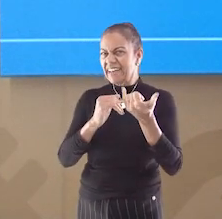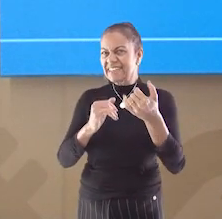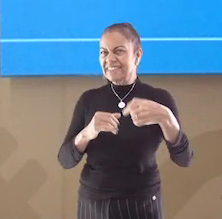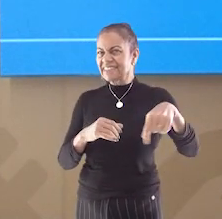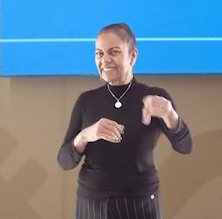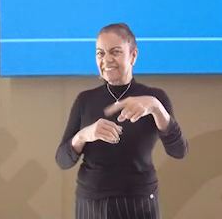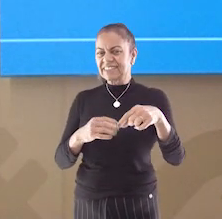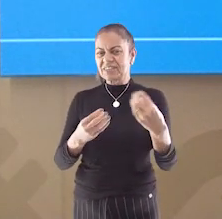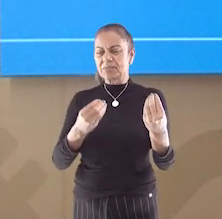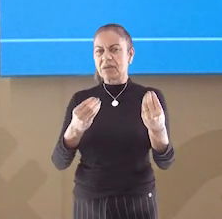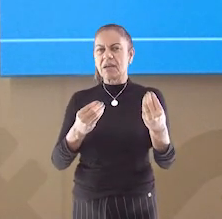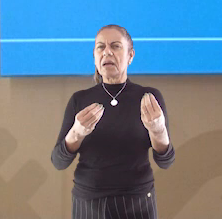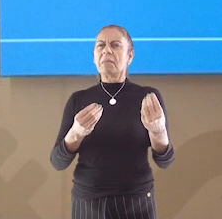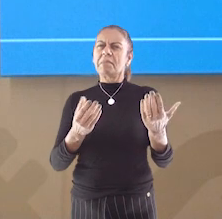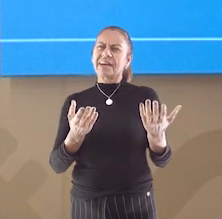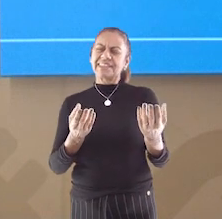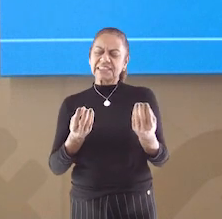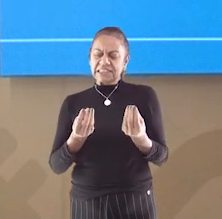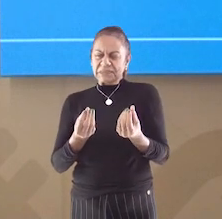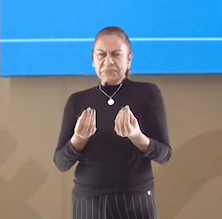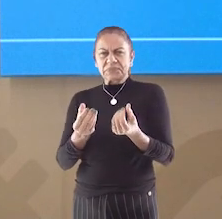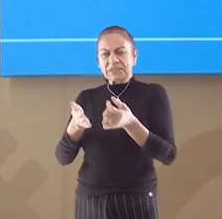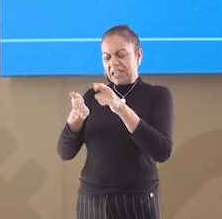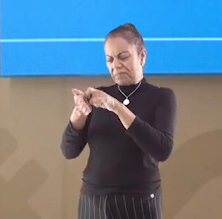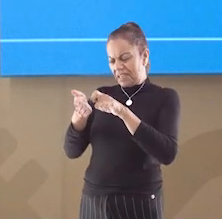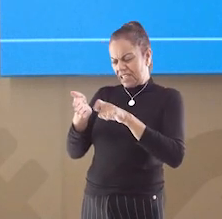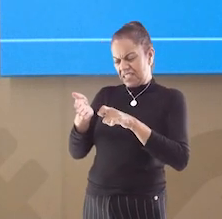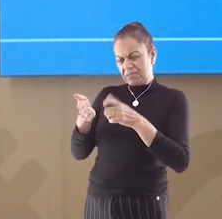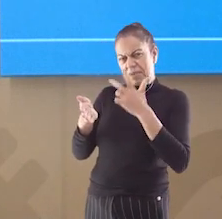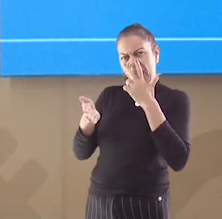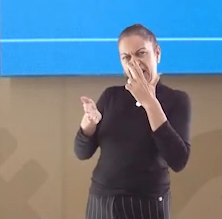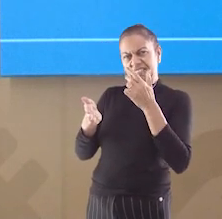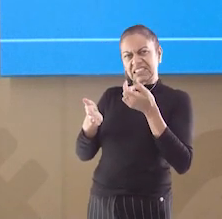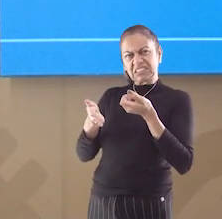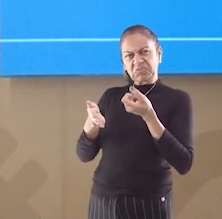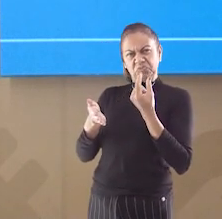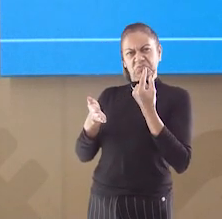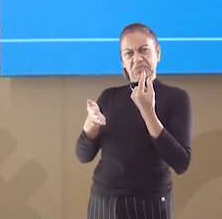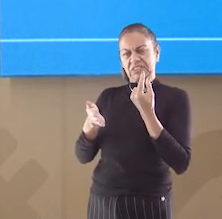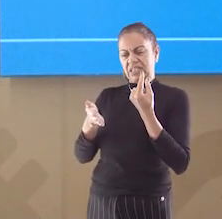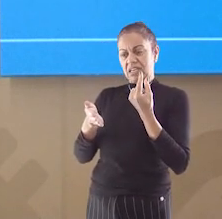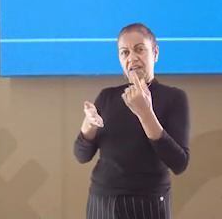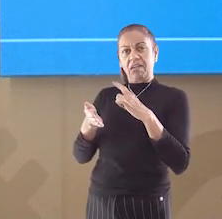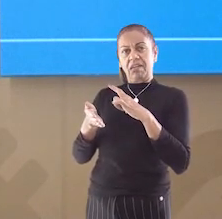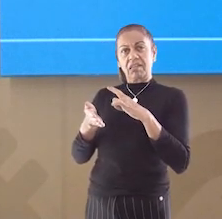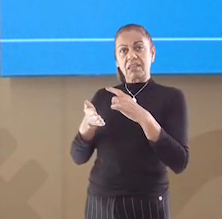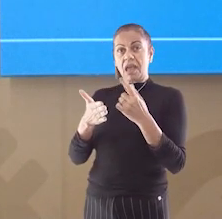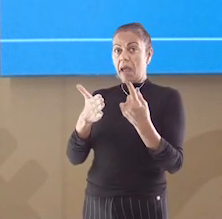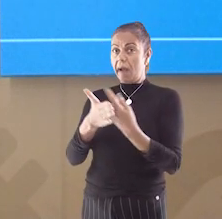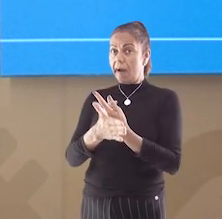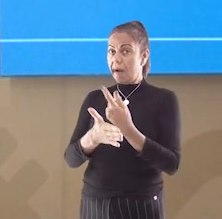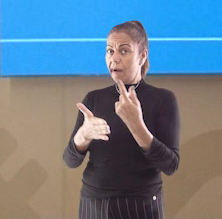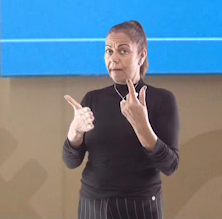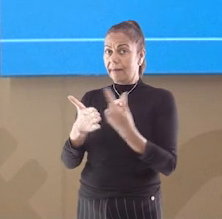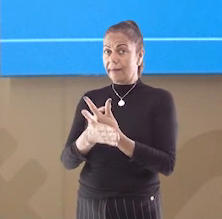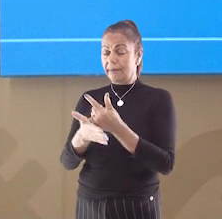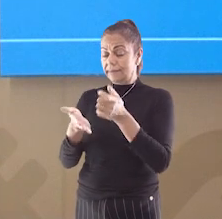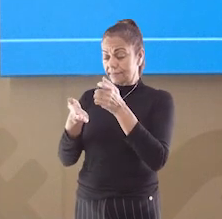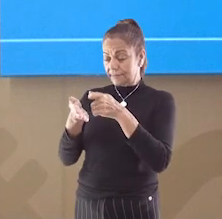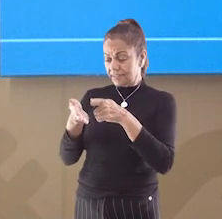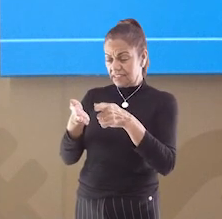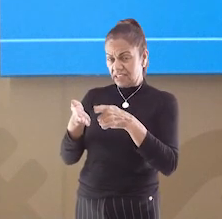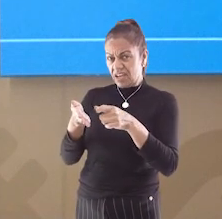vamos dar uma olhadinha aqui. Vamos analisar bem. Esse bilhete está um pouco estranho. Aqui nós temos